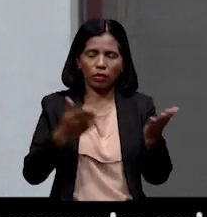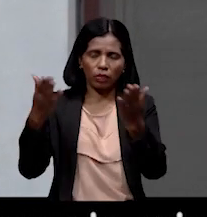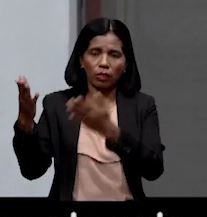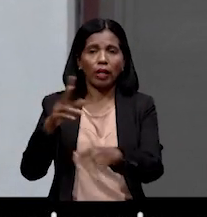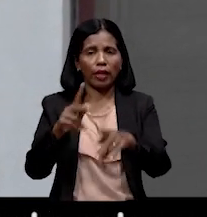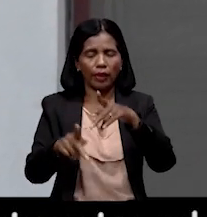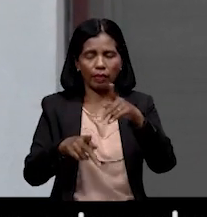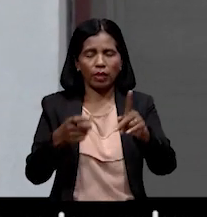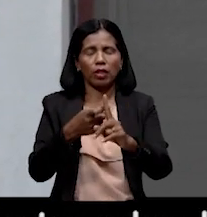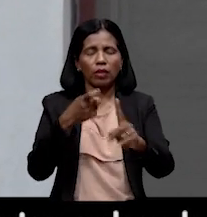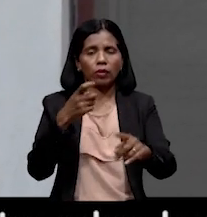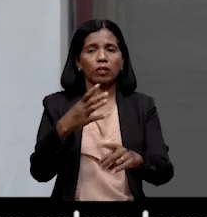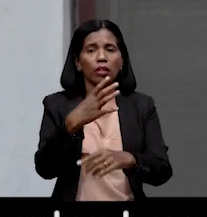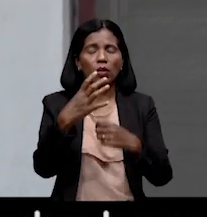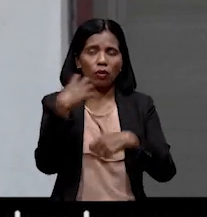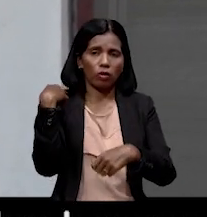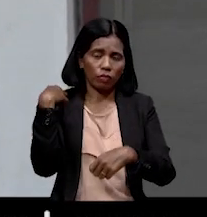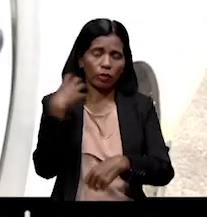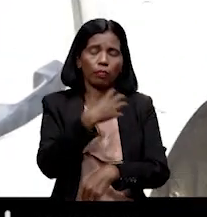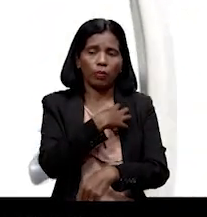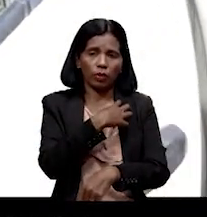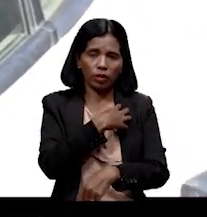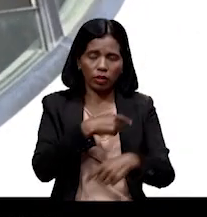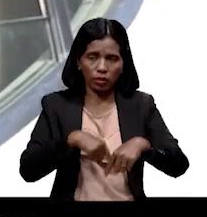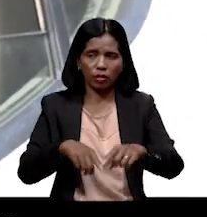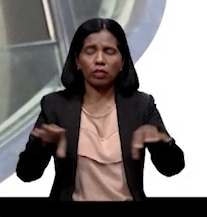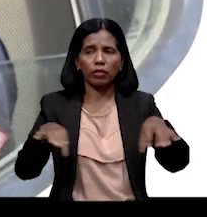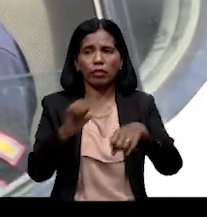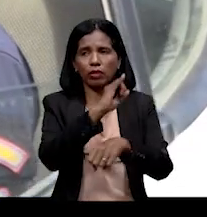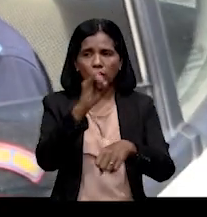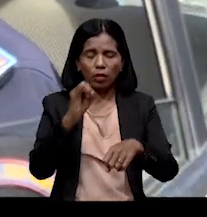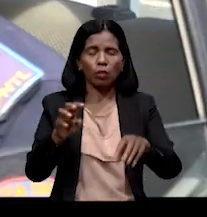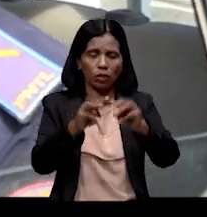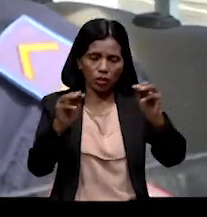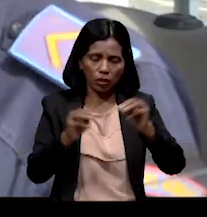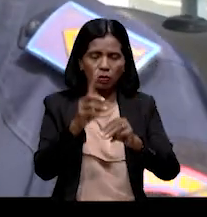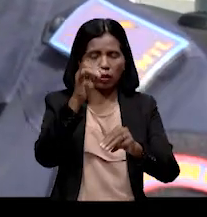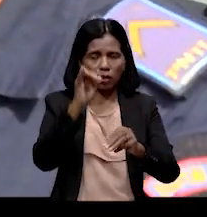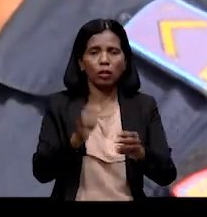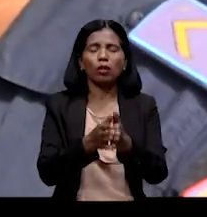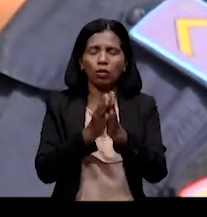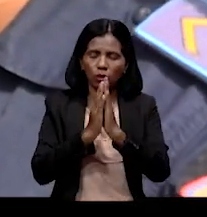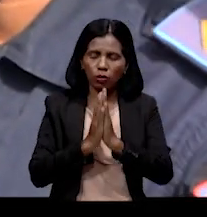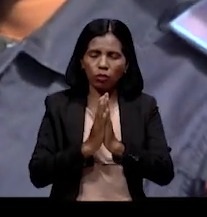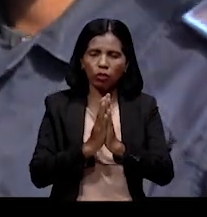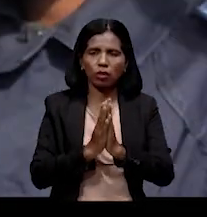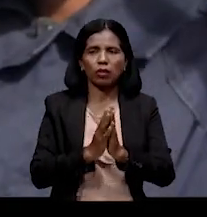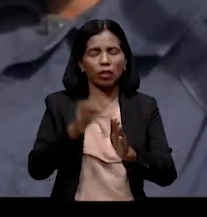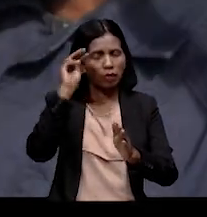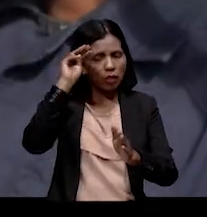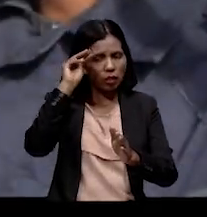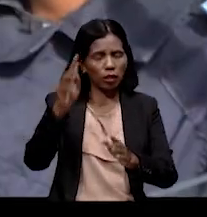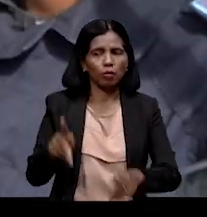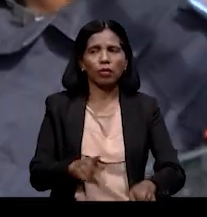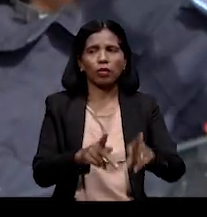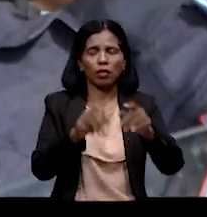Rússia Esquadra Dom Alessio, Bahia Polícia Serviço de Investigação Município dele, onde Russo mandado detenção para Ministério Público, no